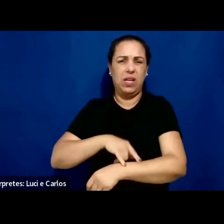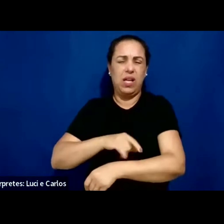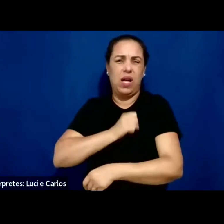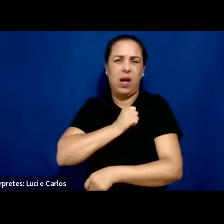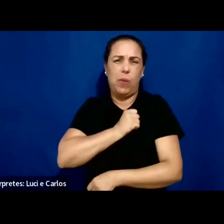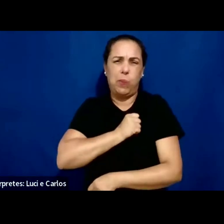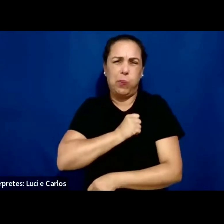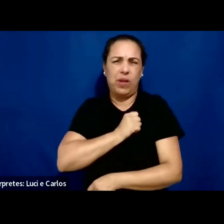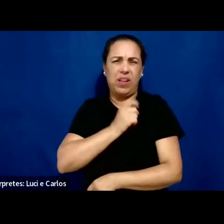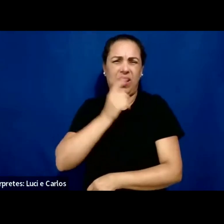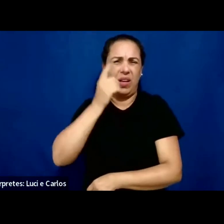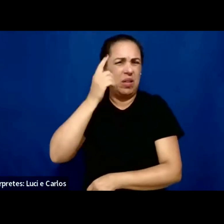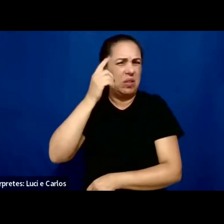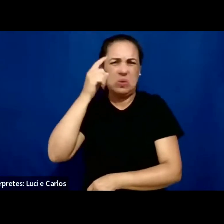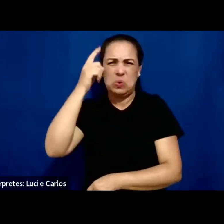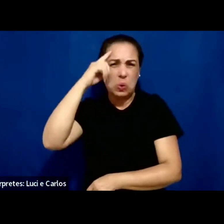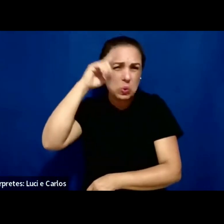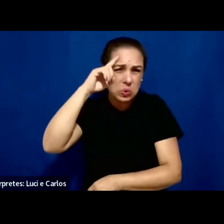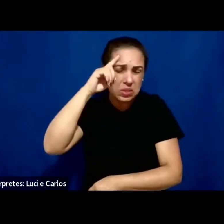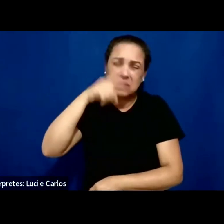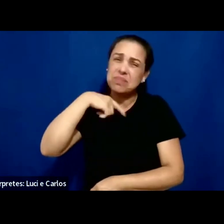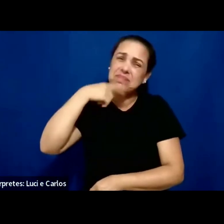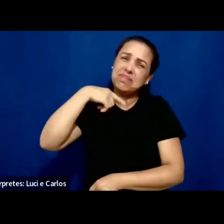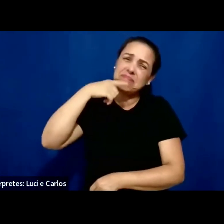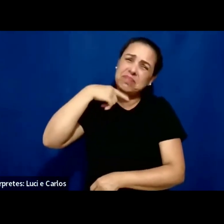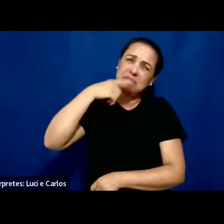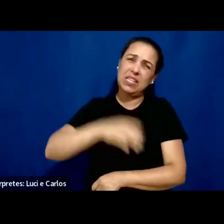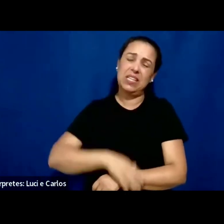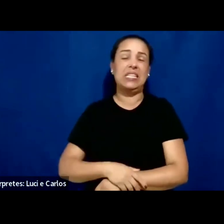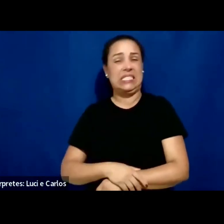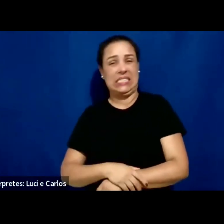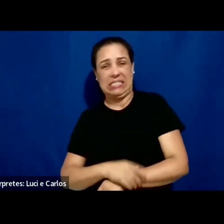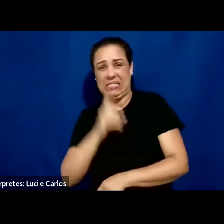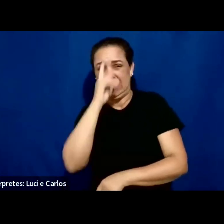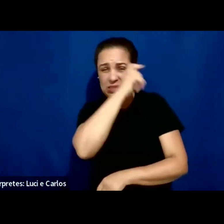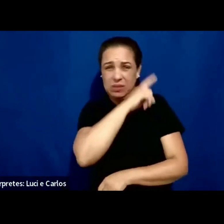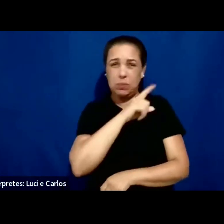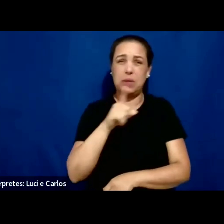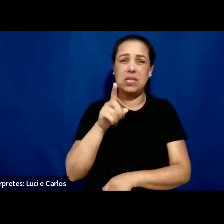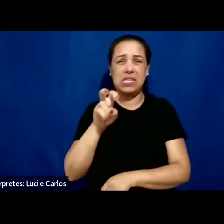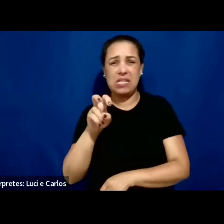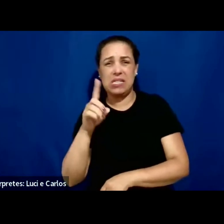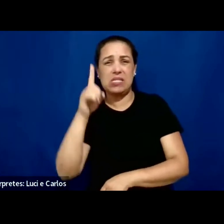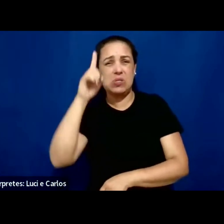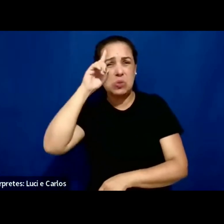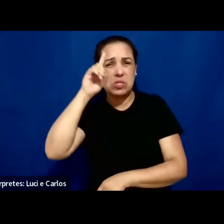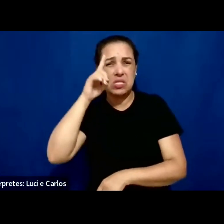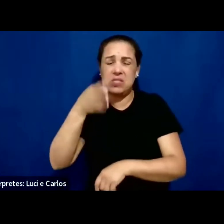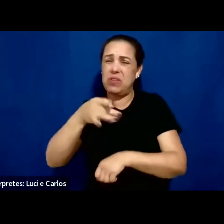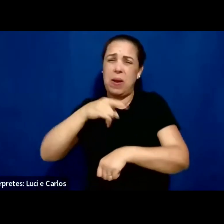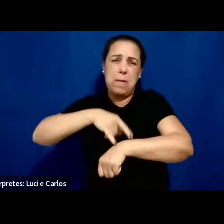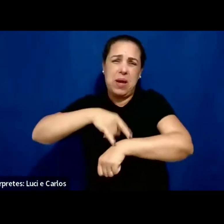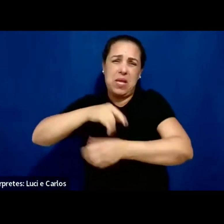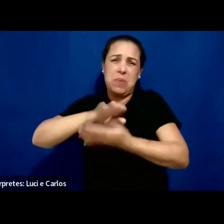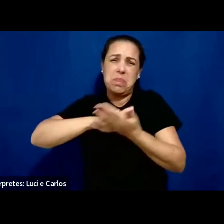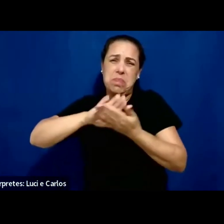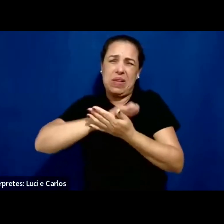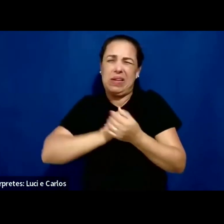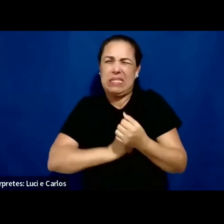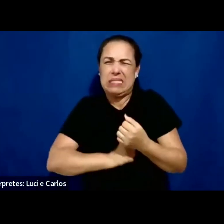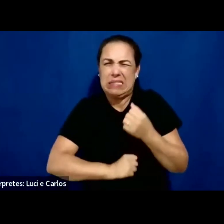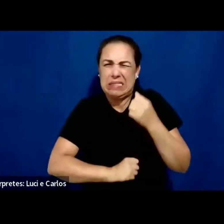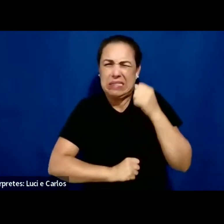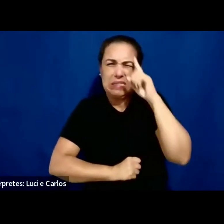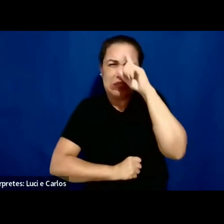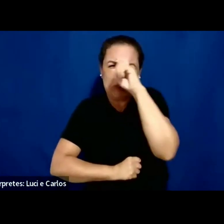dos 40 anos, então tudo isso pode te levar a fazer